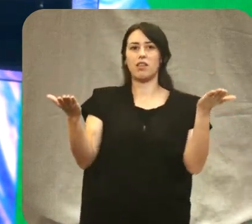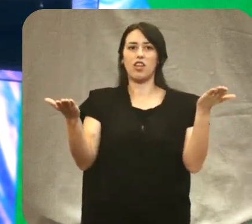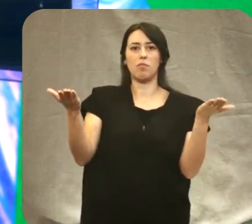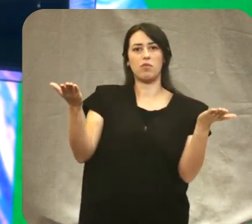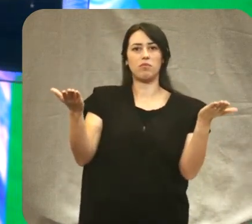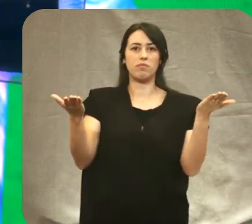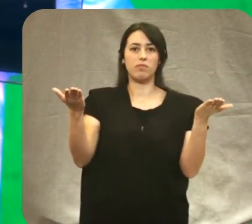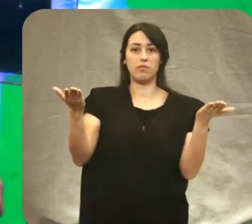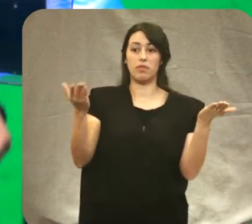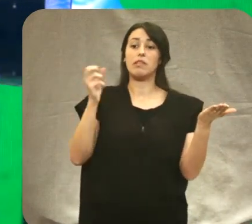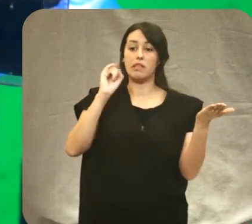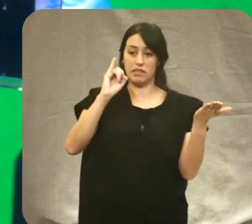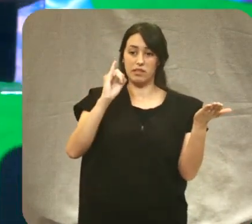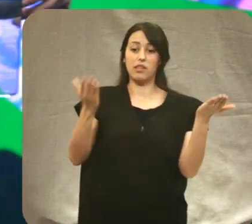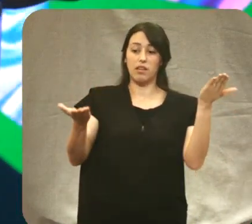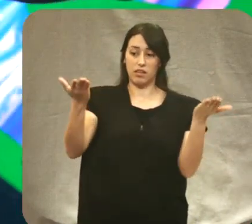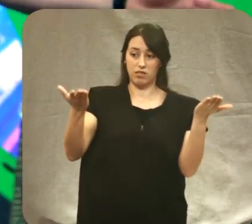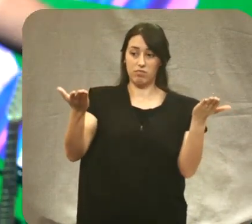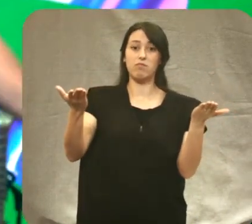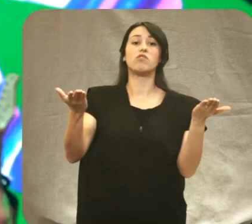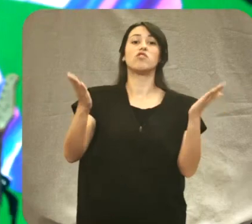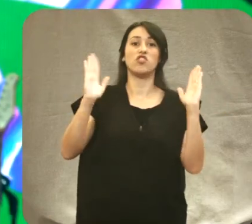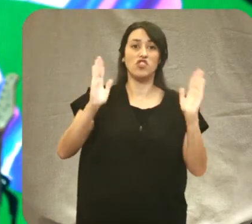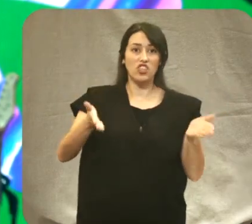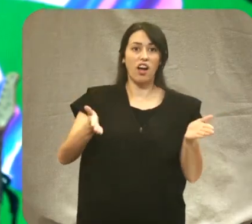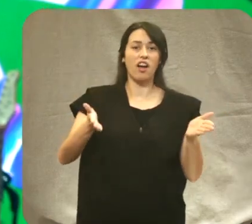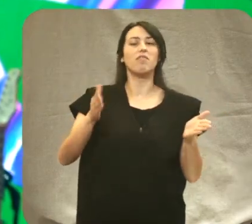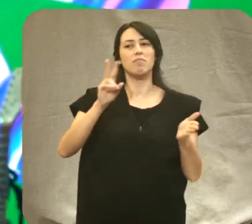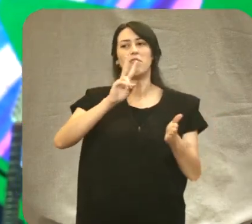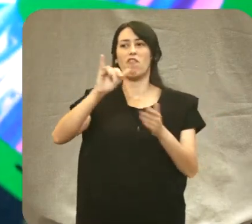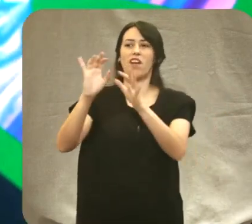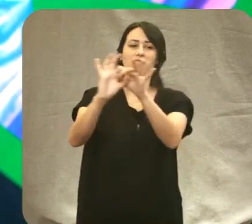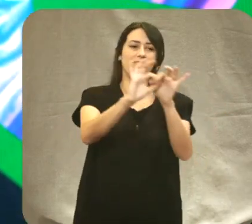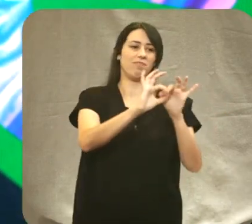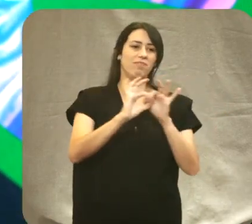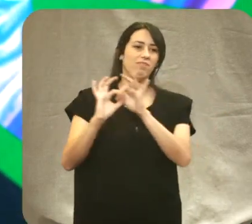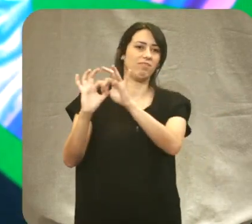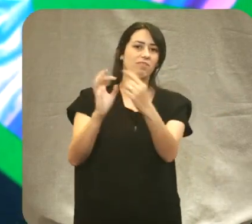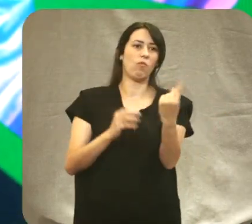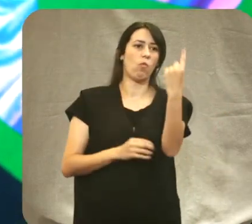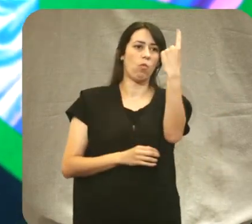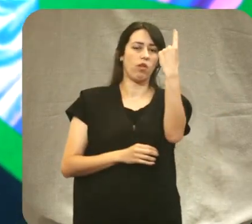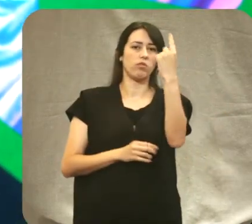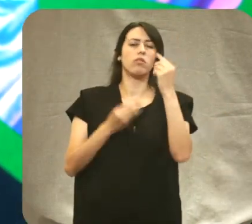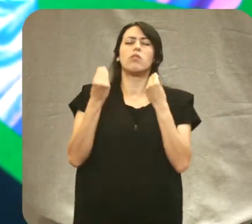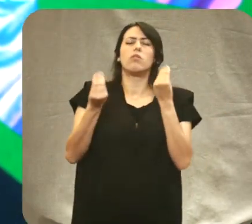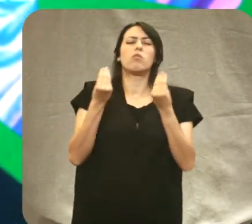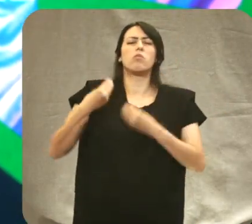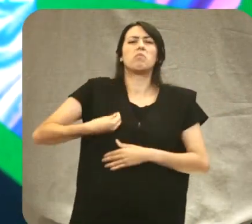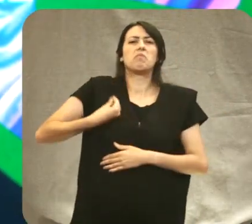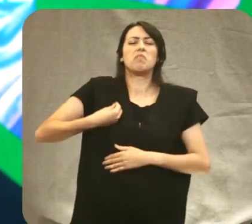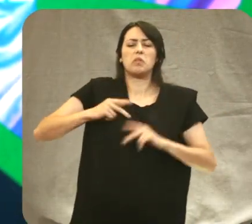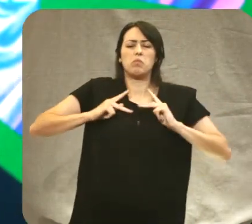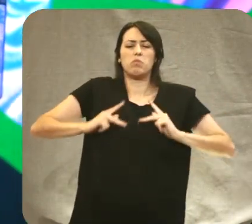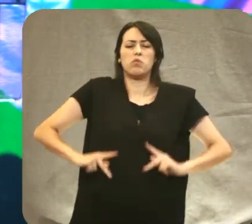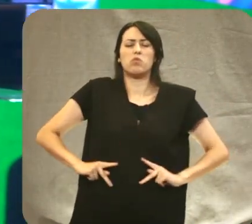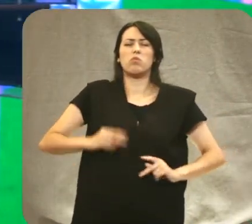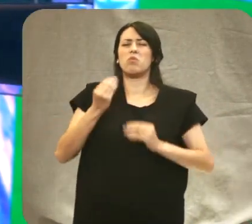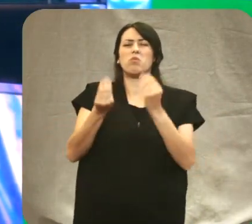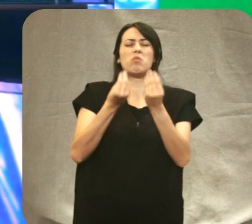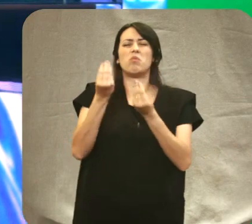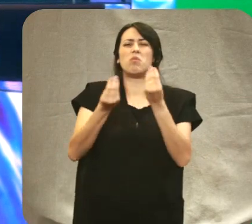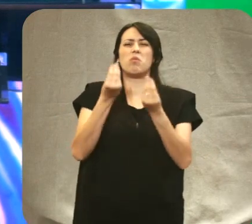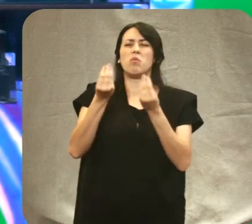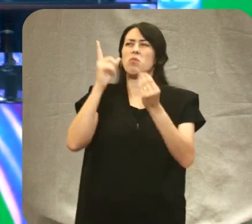isso acontece, a unidade vem. E que posturas de vida são essas? Que representam o jeito